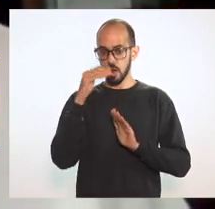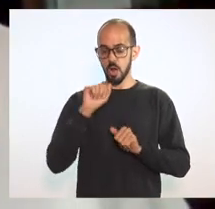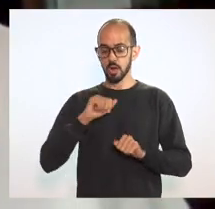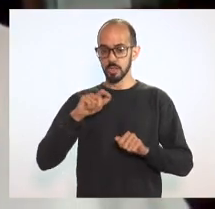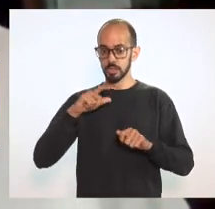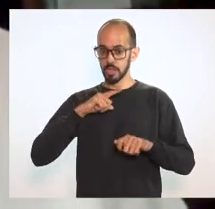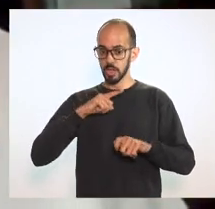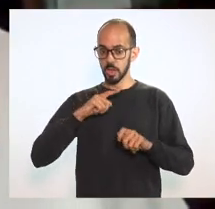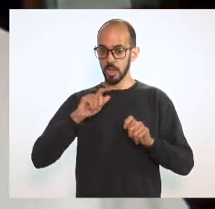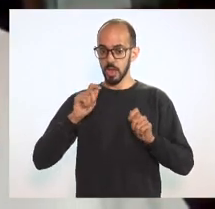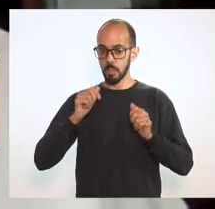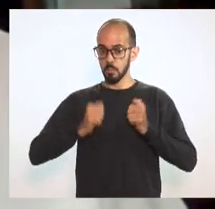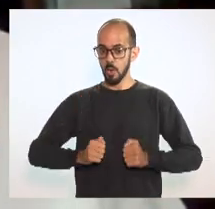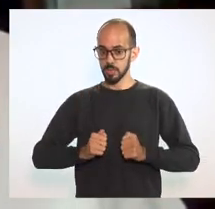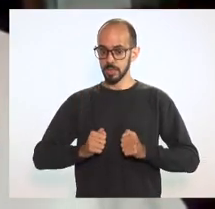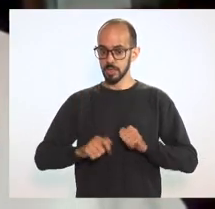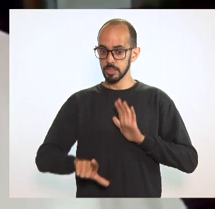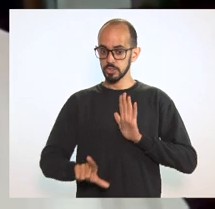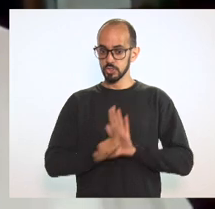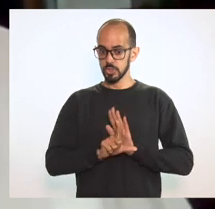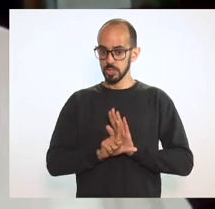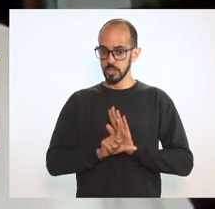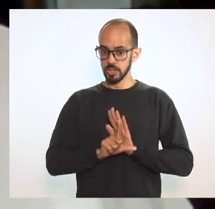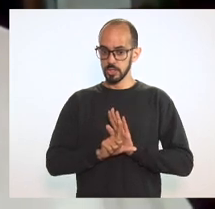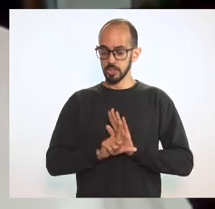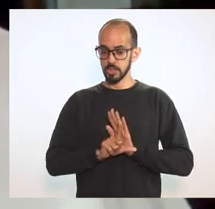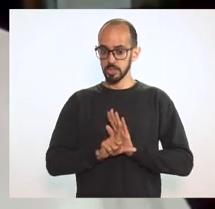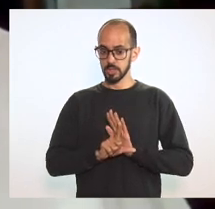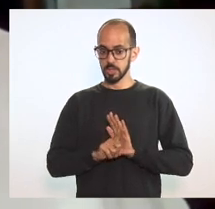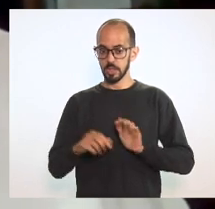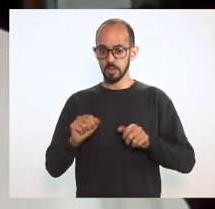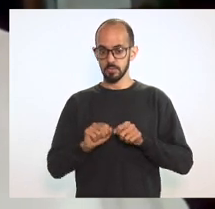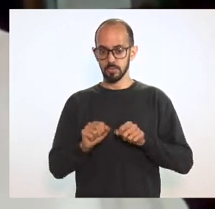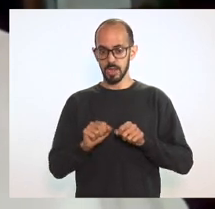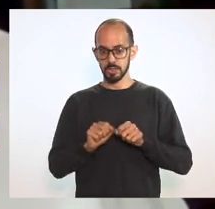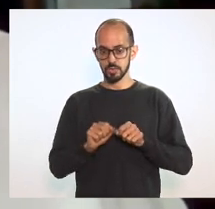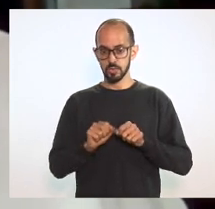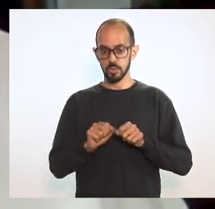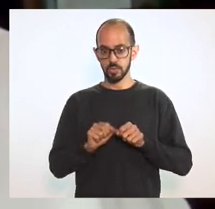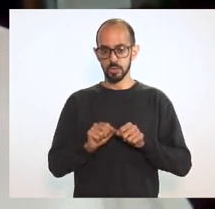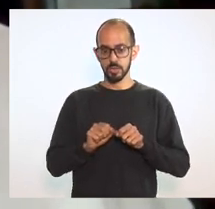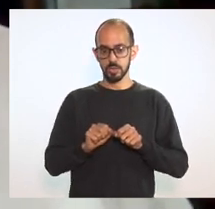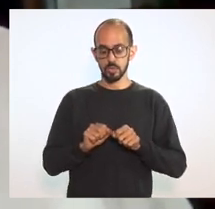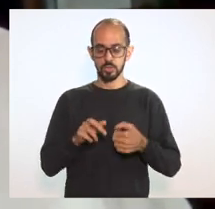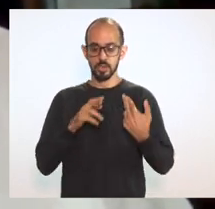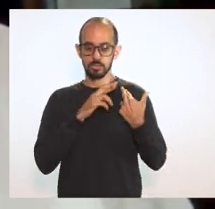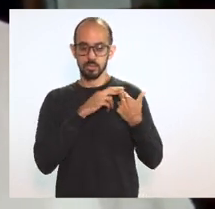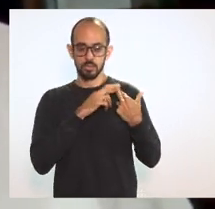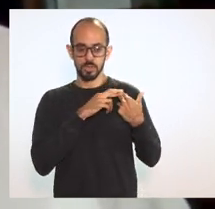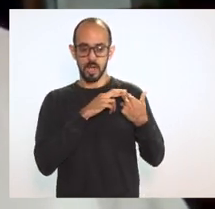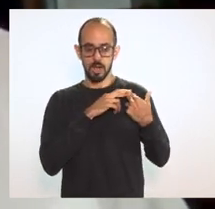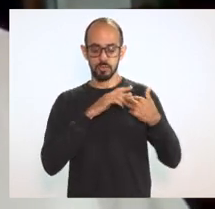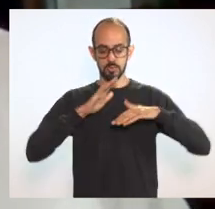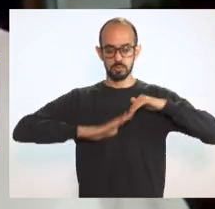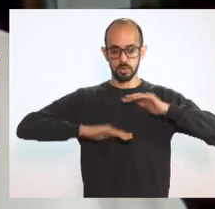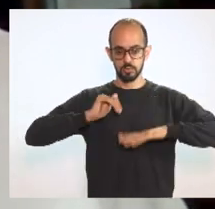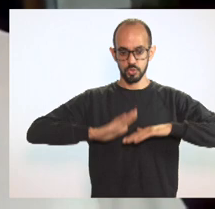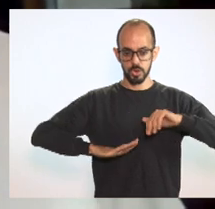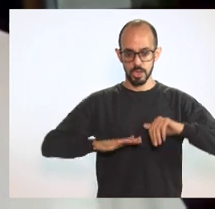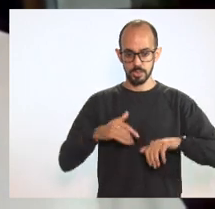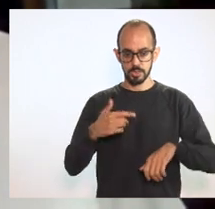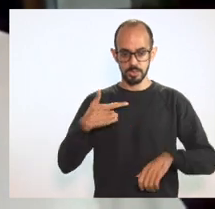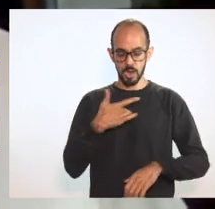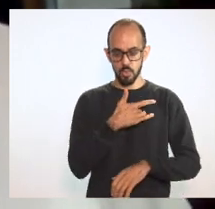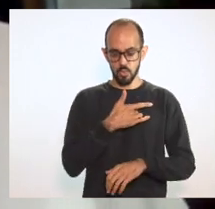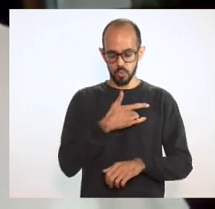ele acaba dando os poderes todos à área da saúde, às autoridades sanitárias, à vigilância sanitária para tomar